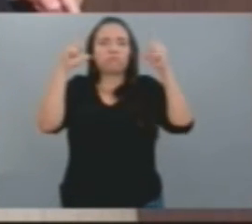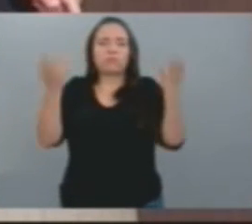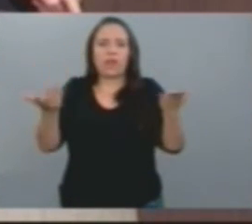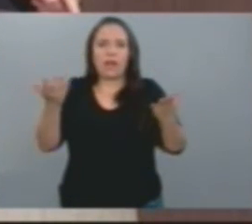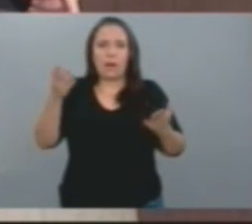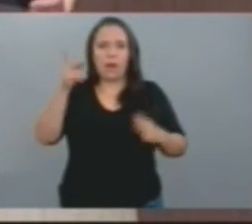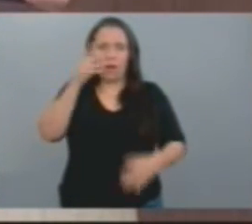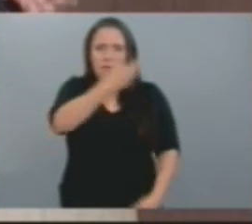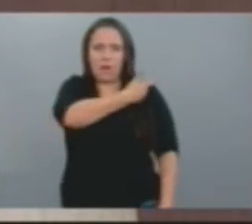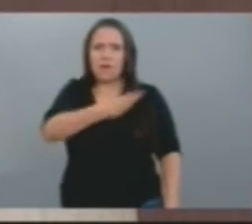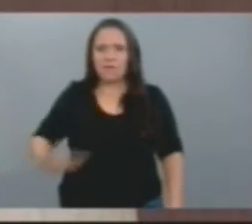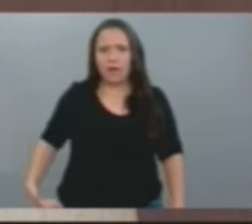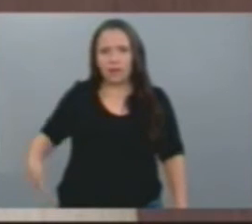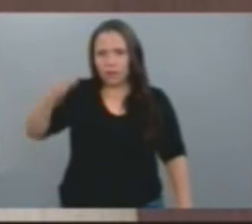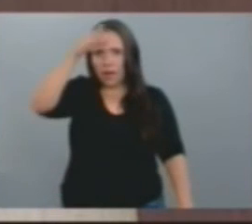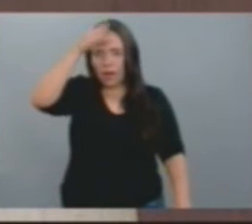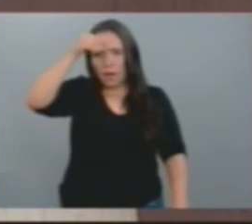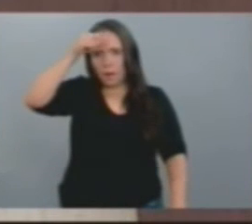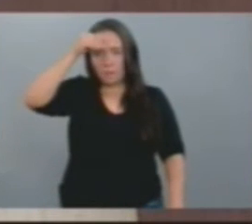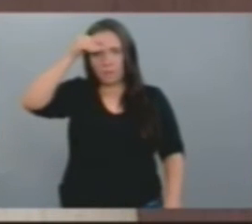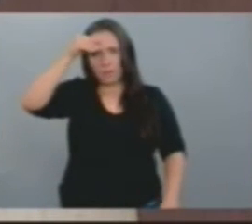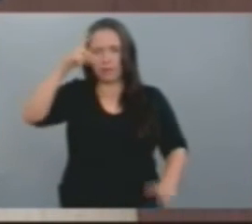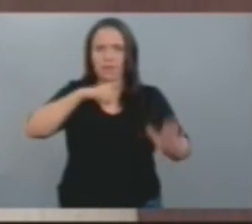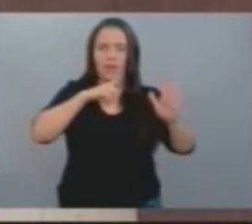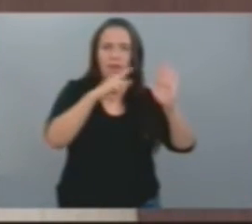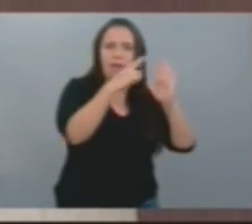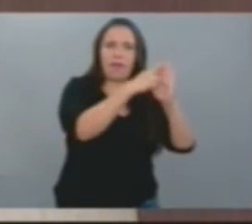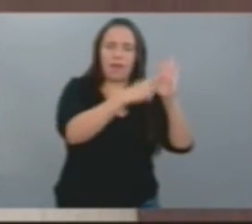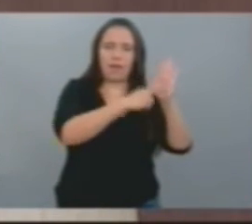restringe, ao disciplinar as regras,